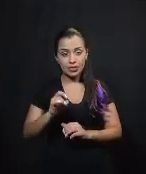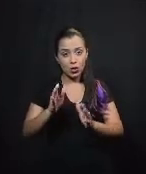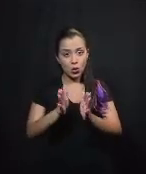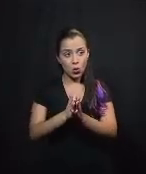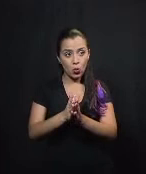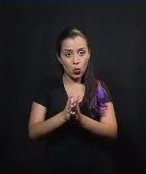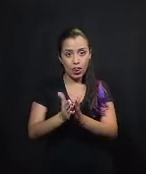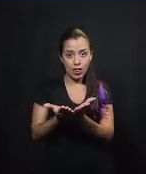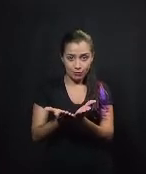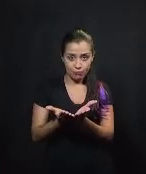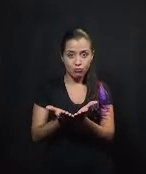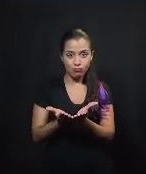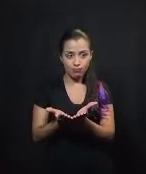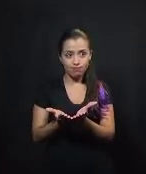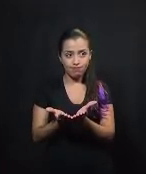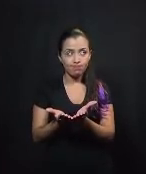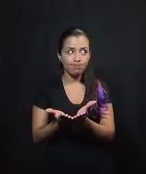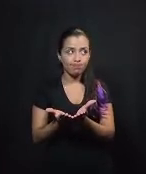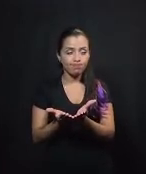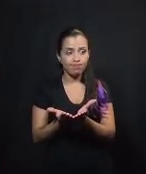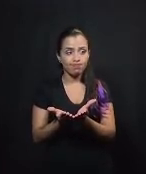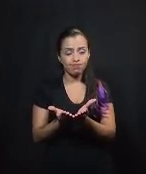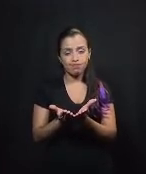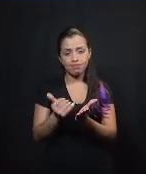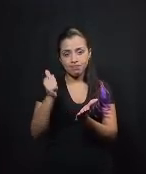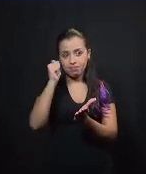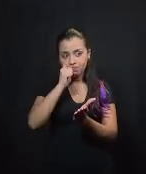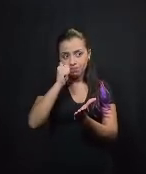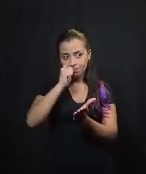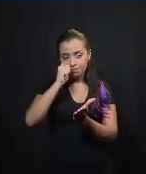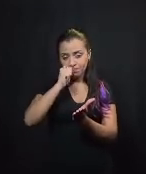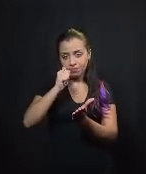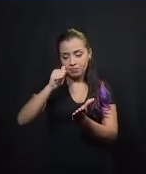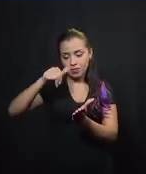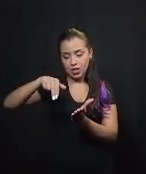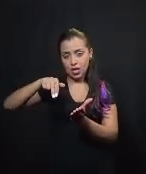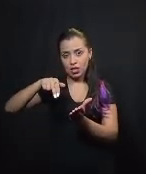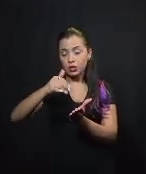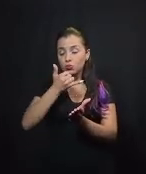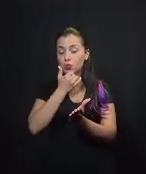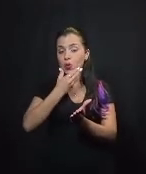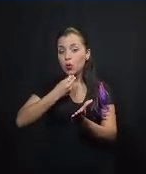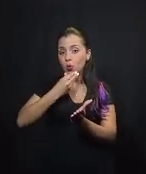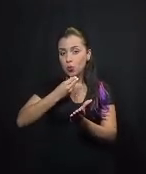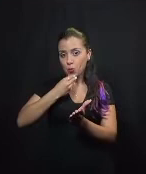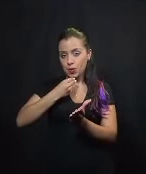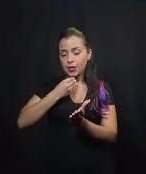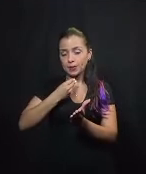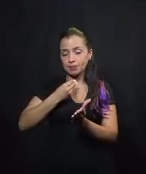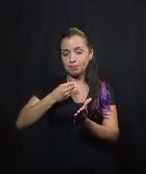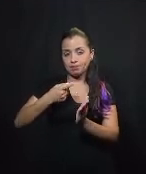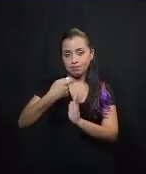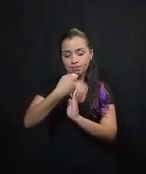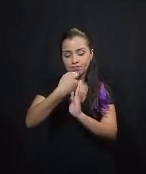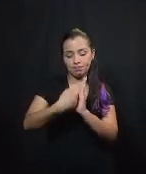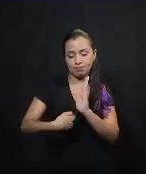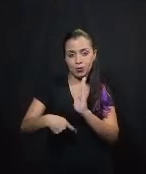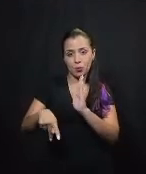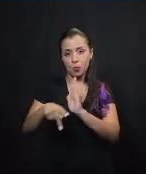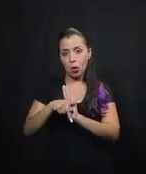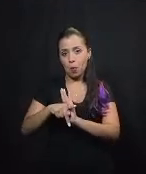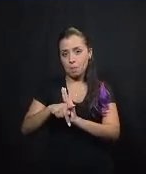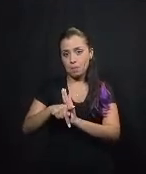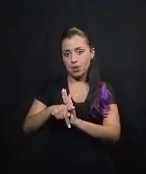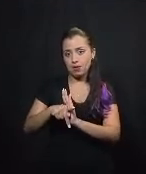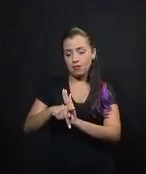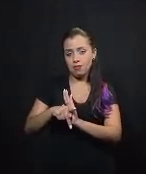do D'Empoli, Giuliano D'Empoli, que é um italiano radicado na França, o livro se